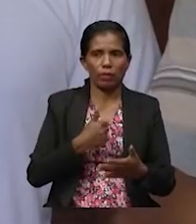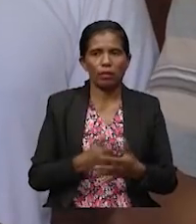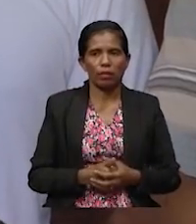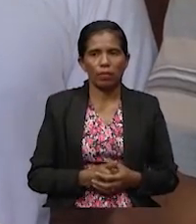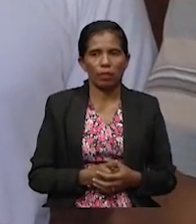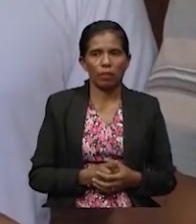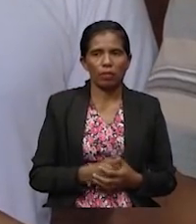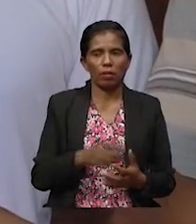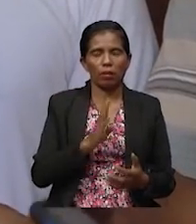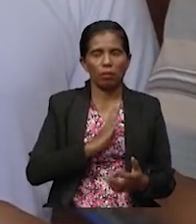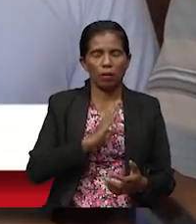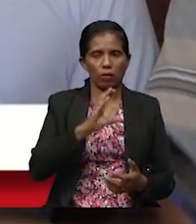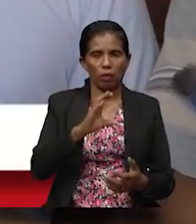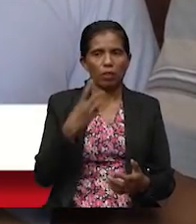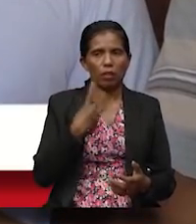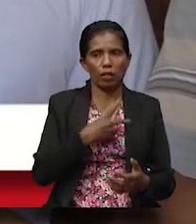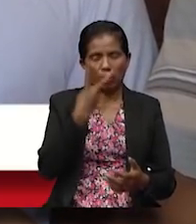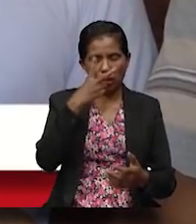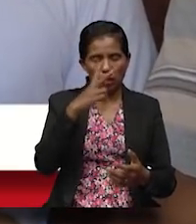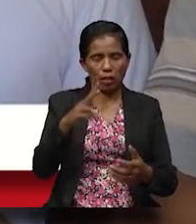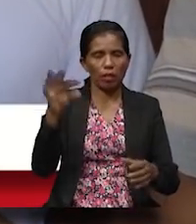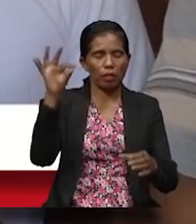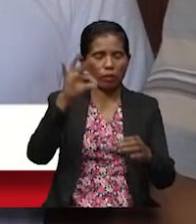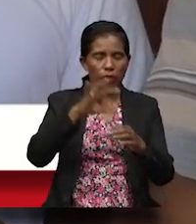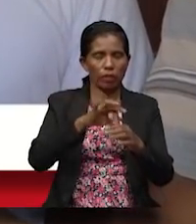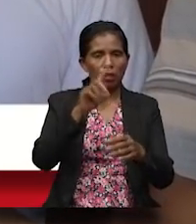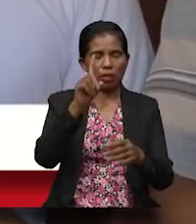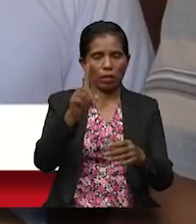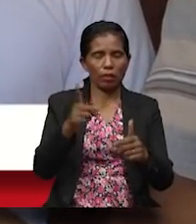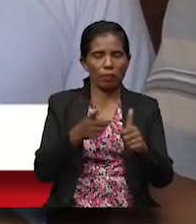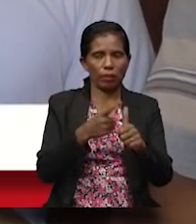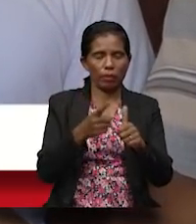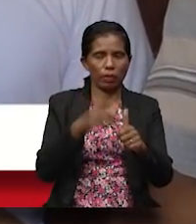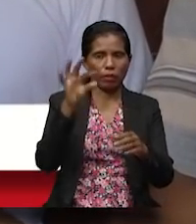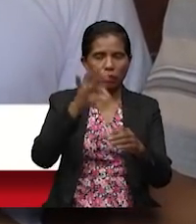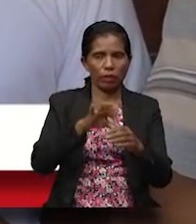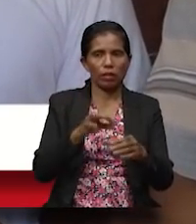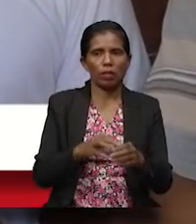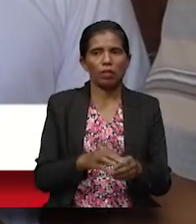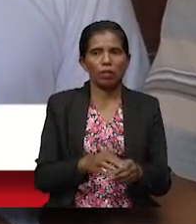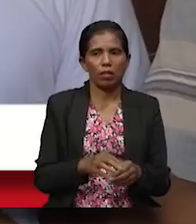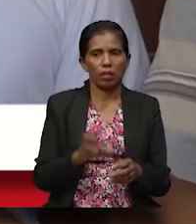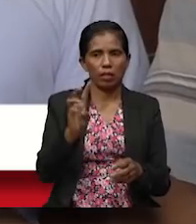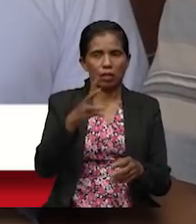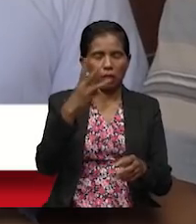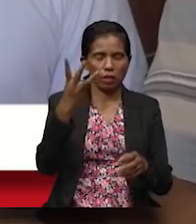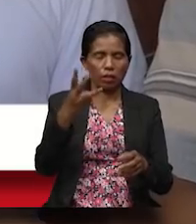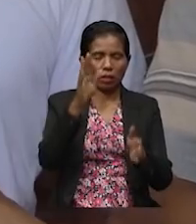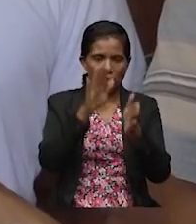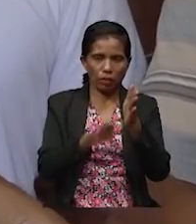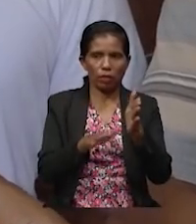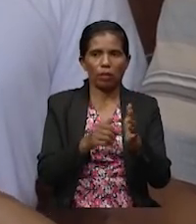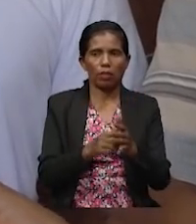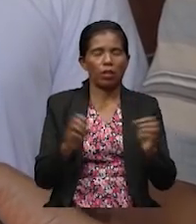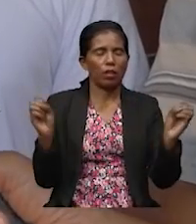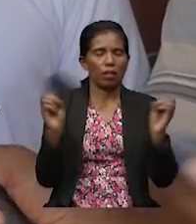Baucau, se a gente a primeira volta, e o progresso da bota lá, lembra, né? Tinha 16 mil em termos percentuais, lá